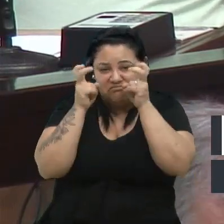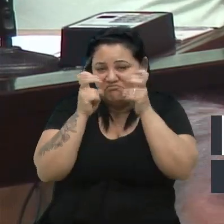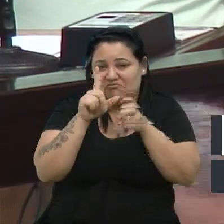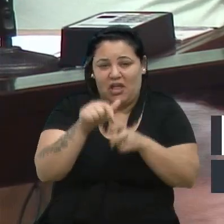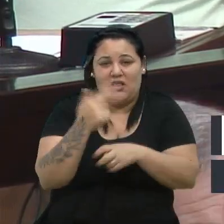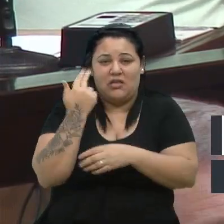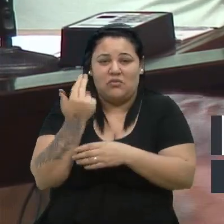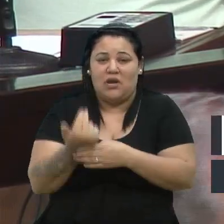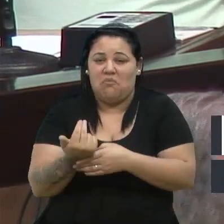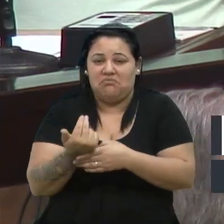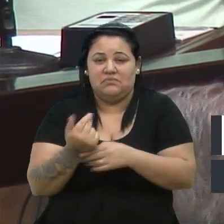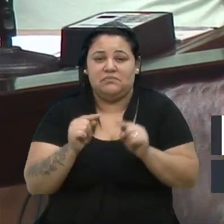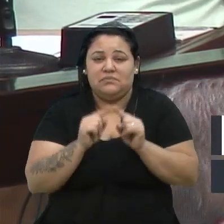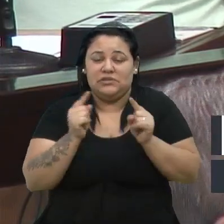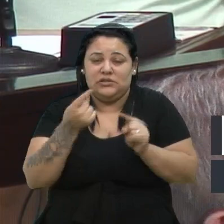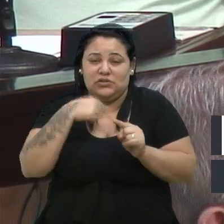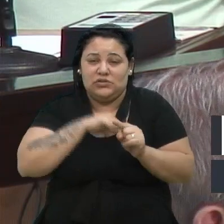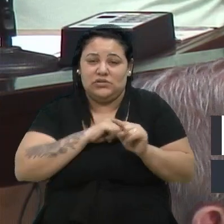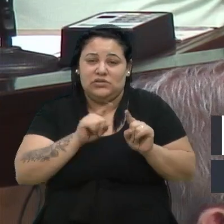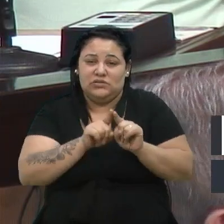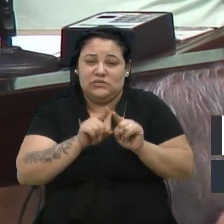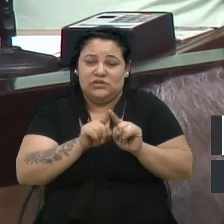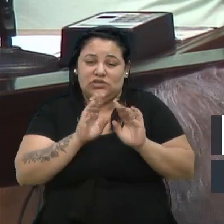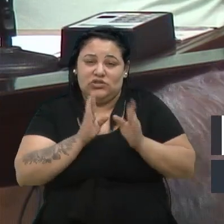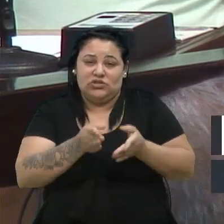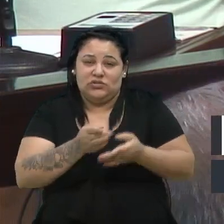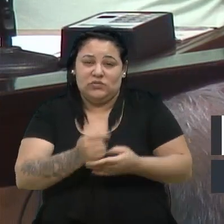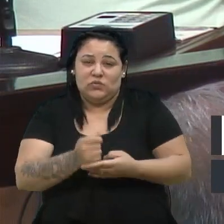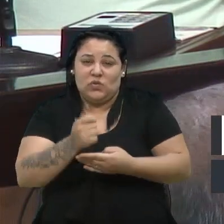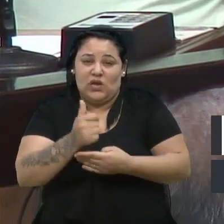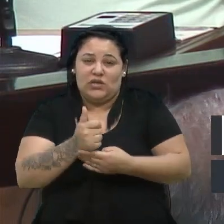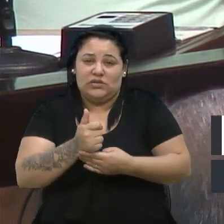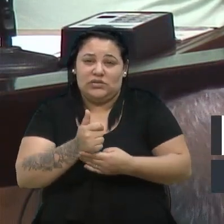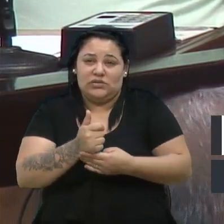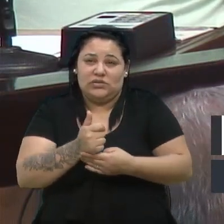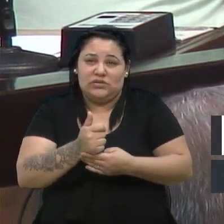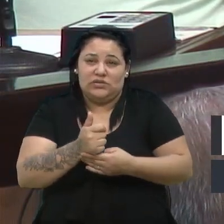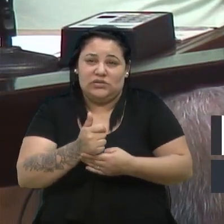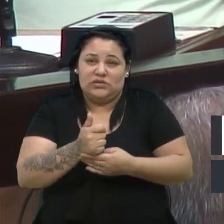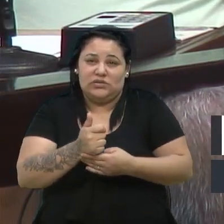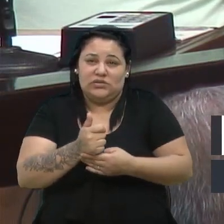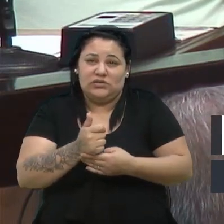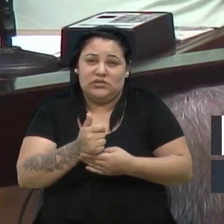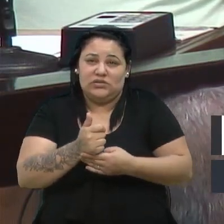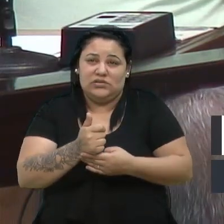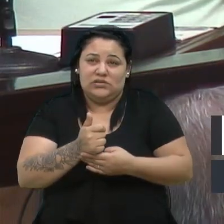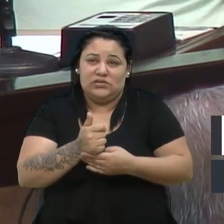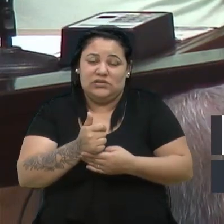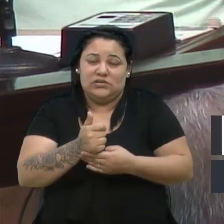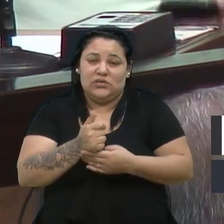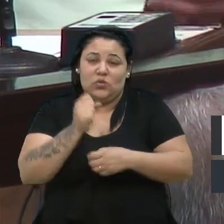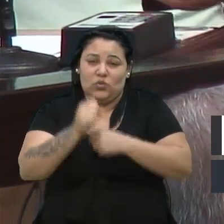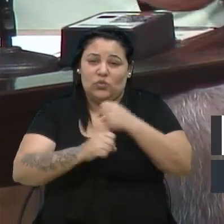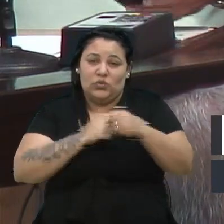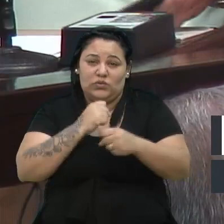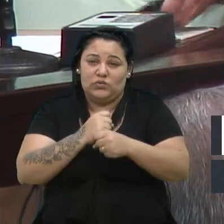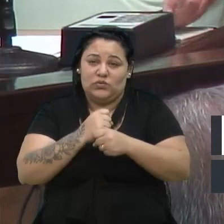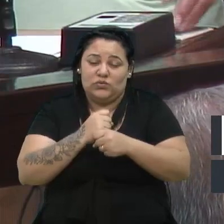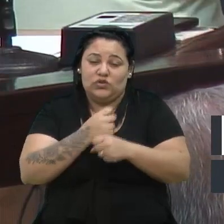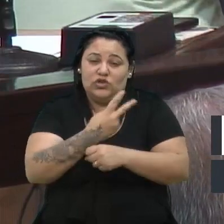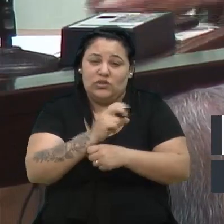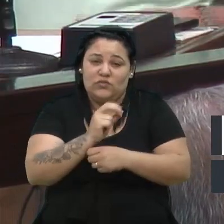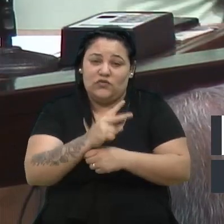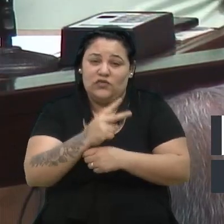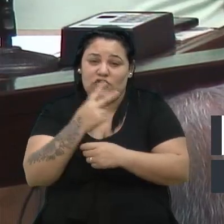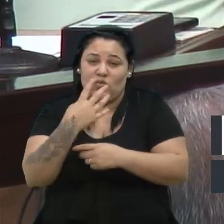mas também nós estamos aí já prestes a uma época que se antecipa ao ano que vem, a gente já começa a entender